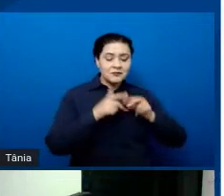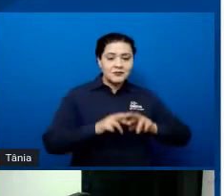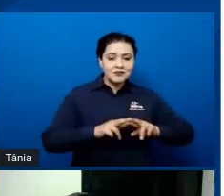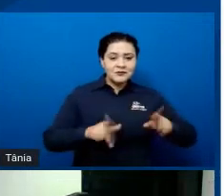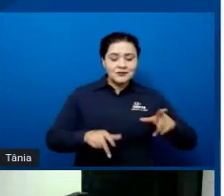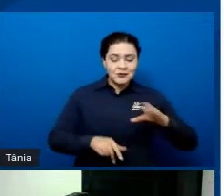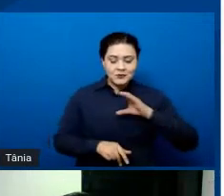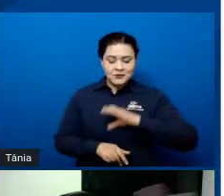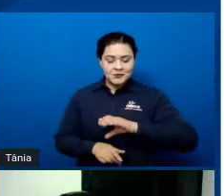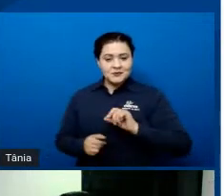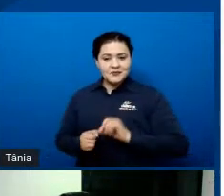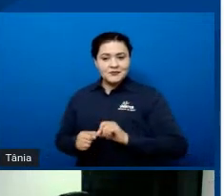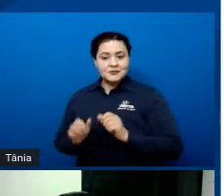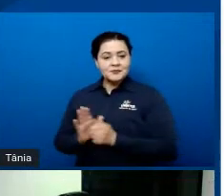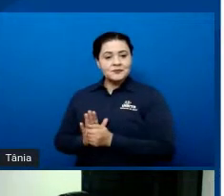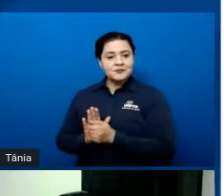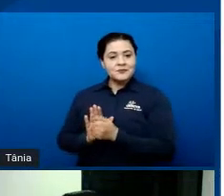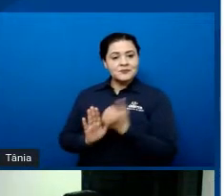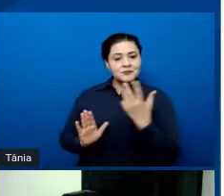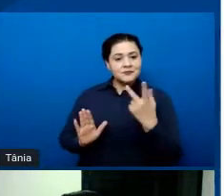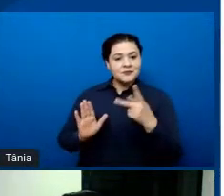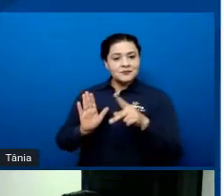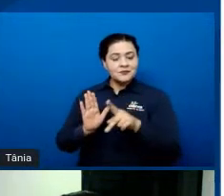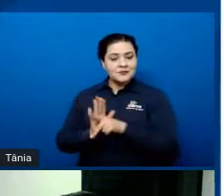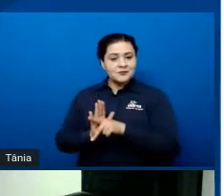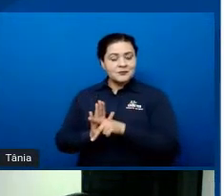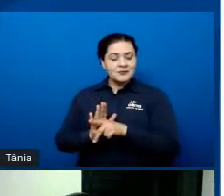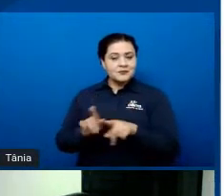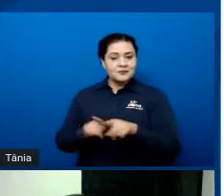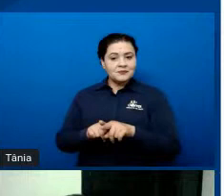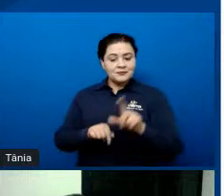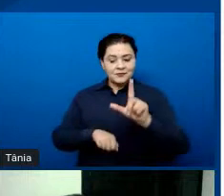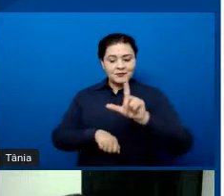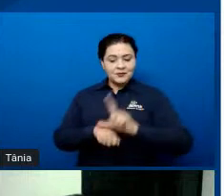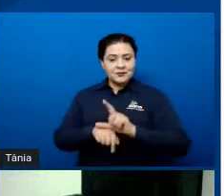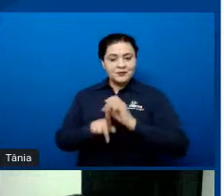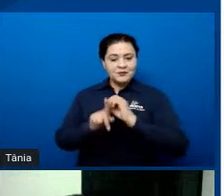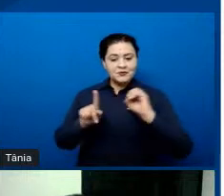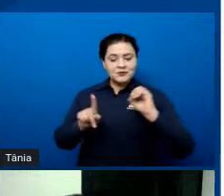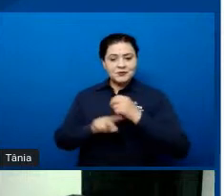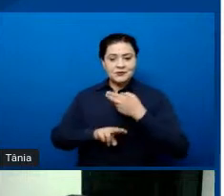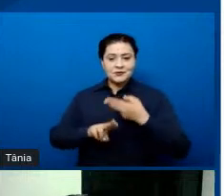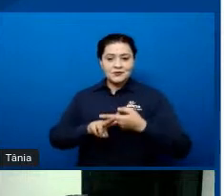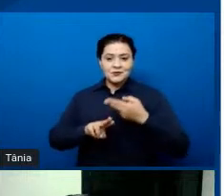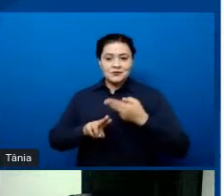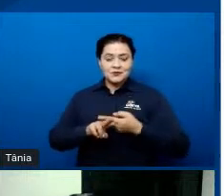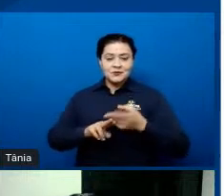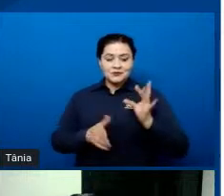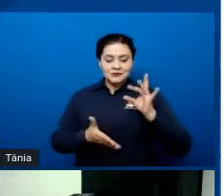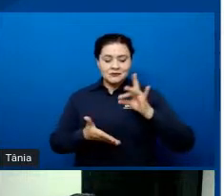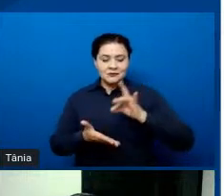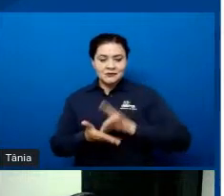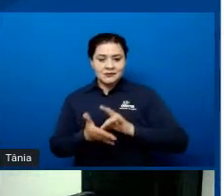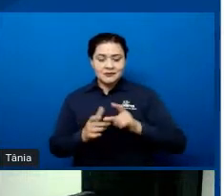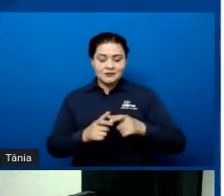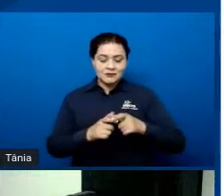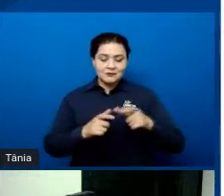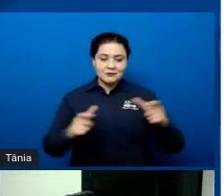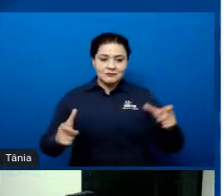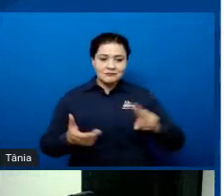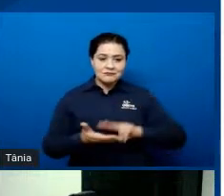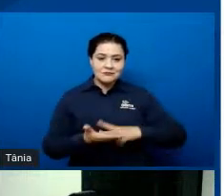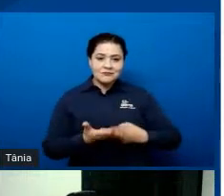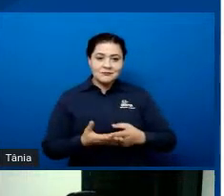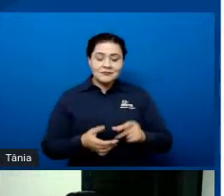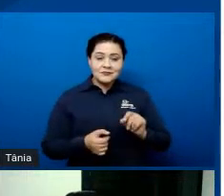baixar o aplicativo do Google Tradutor na loja da Google e ele vai utilizar o recurso de realidade aumentada para fazer a tradução para vocês. Tá?